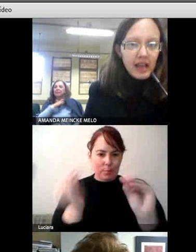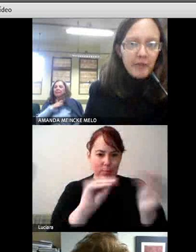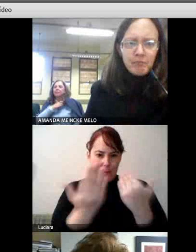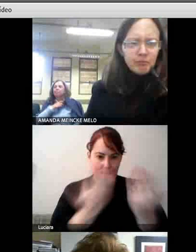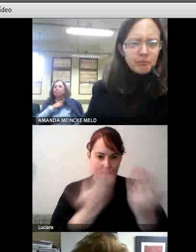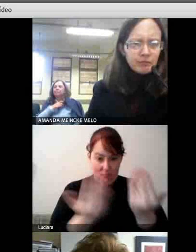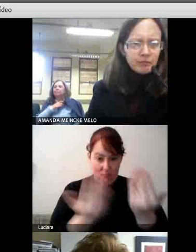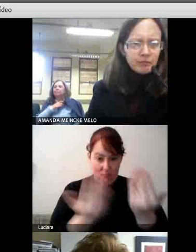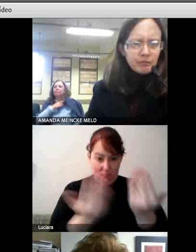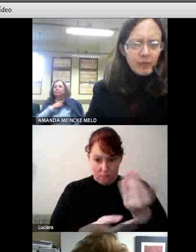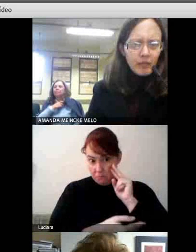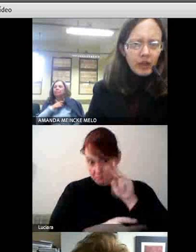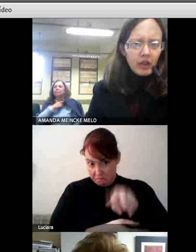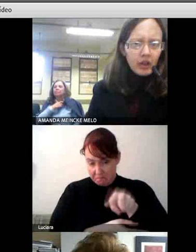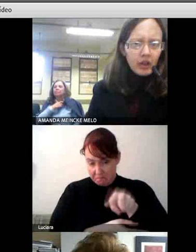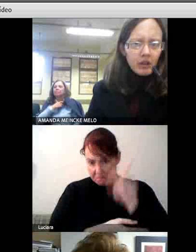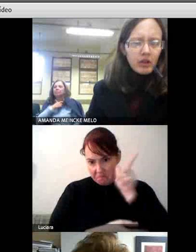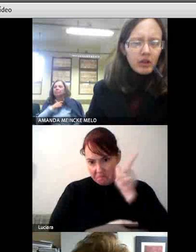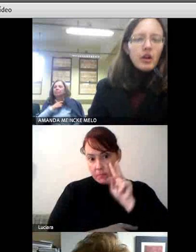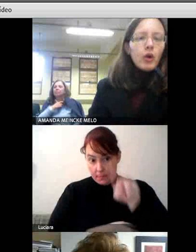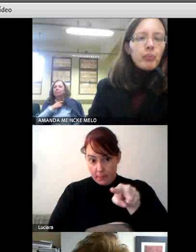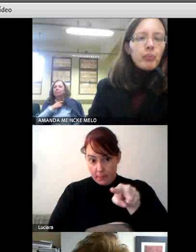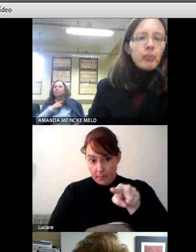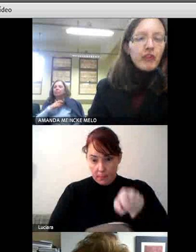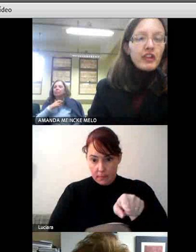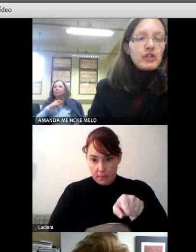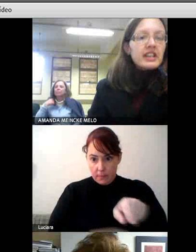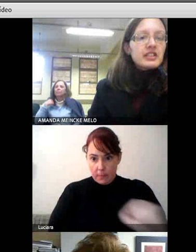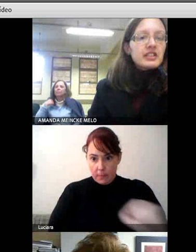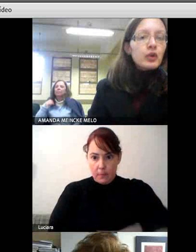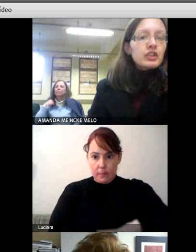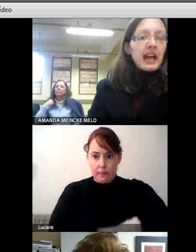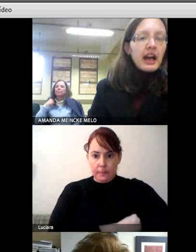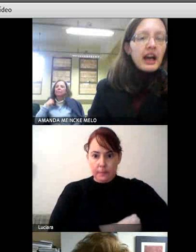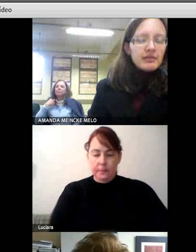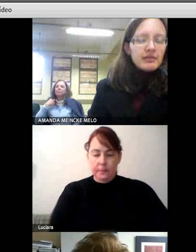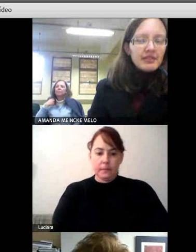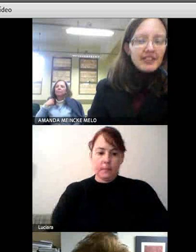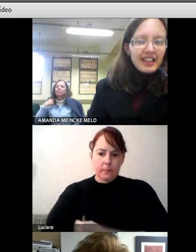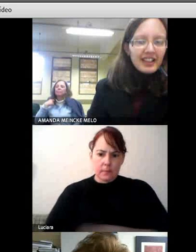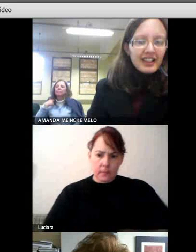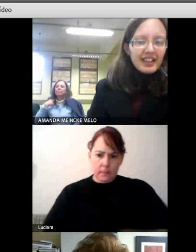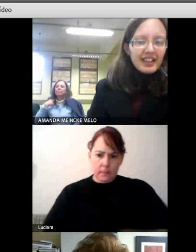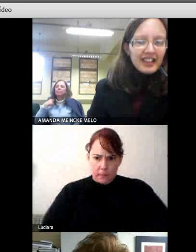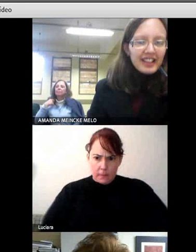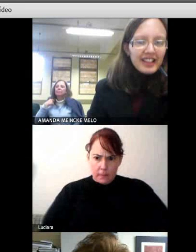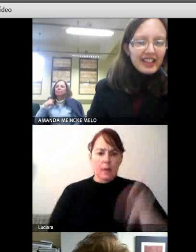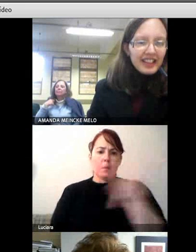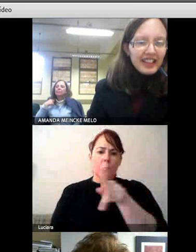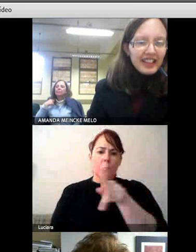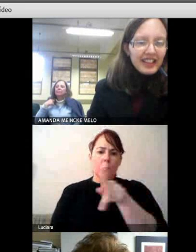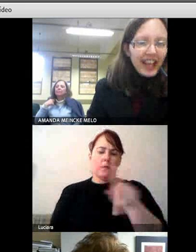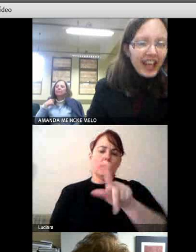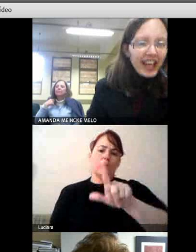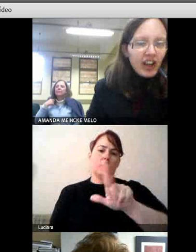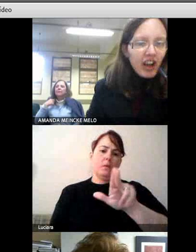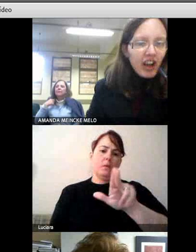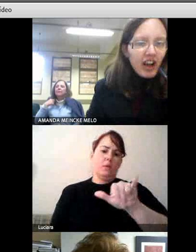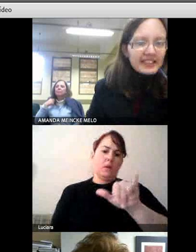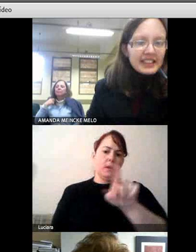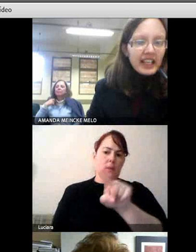acessar? Nossa, como professor universitário. Professor Luiz Brudna. Oportunidades para os nossos egressos licenciados.